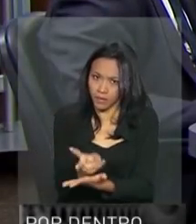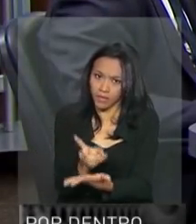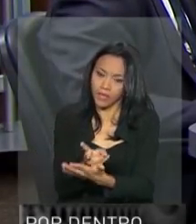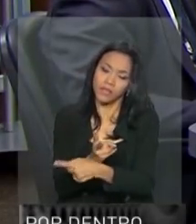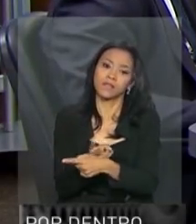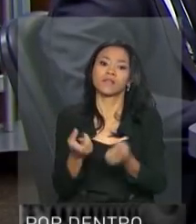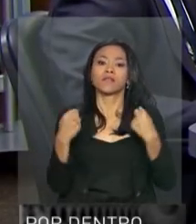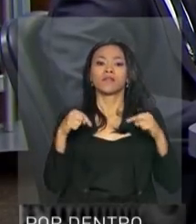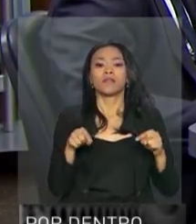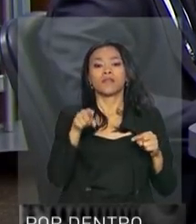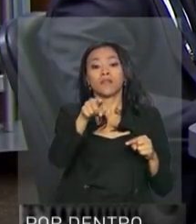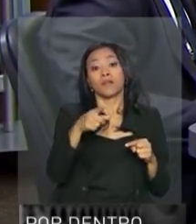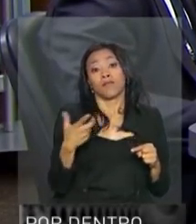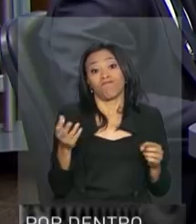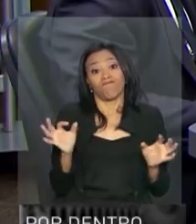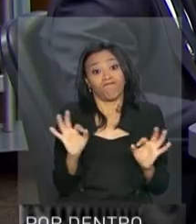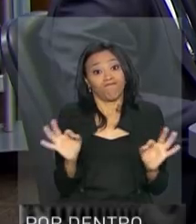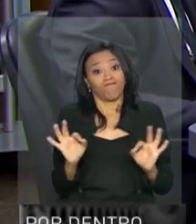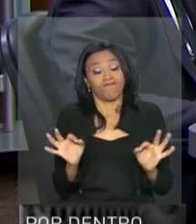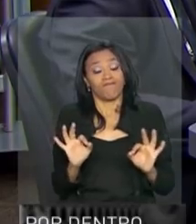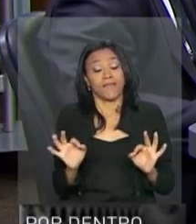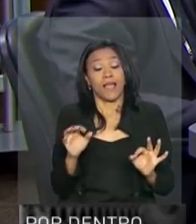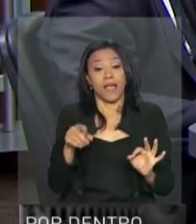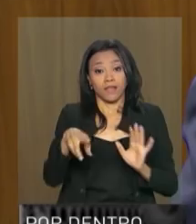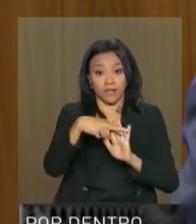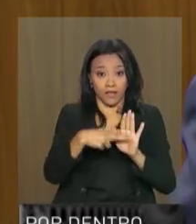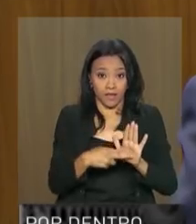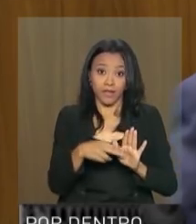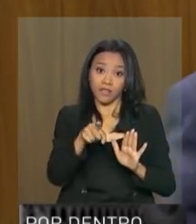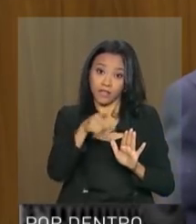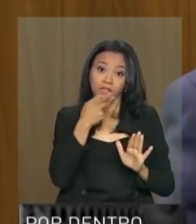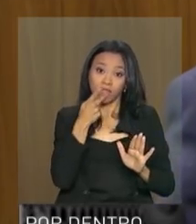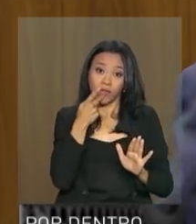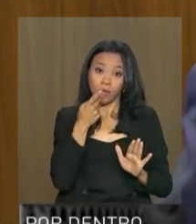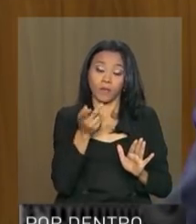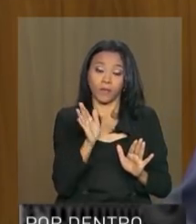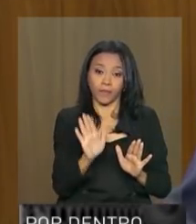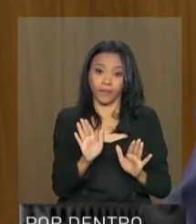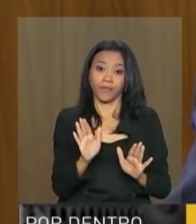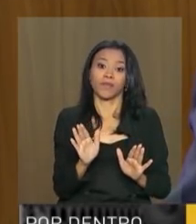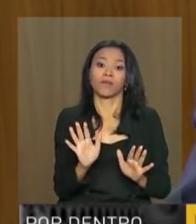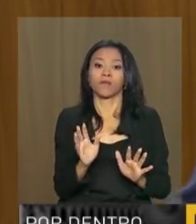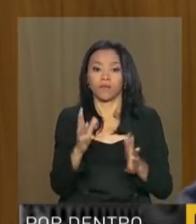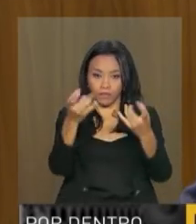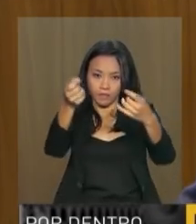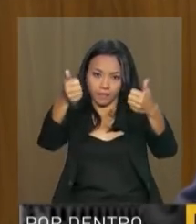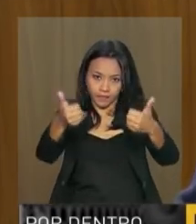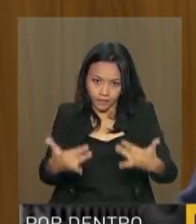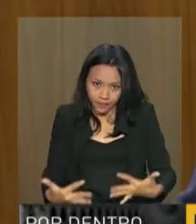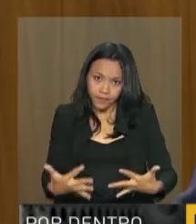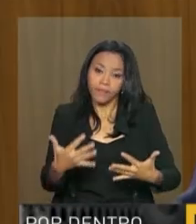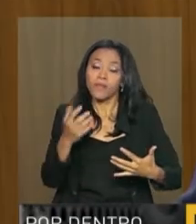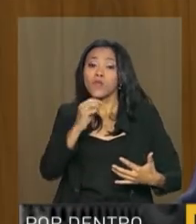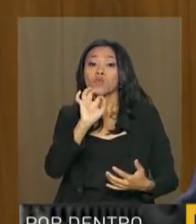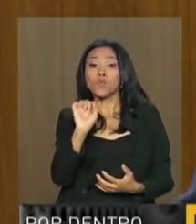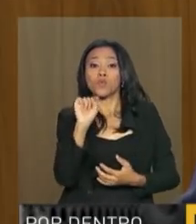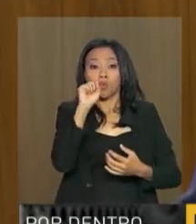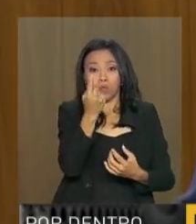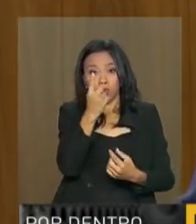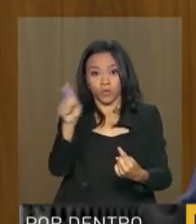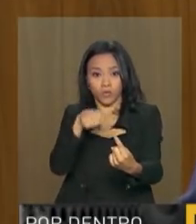questão tributária nesse aspecto que você bem colocou, Elisângela. Então, veja, um dos objetivos da